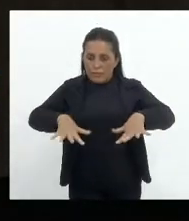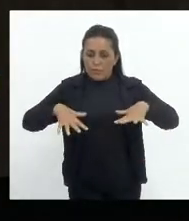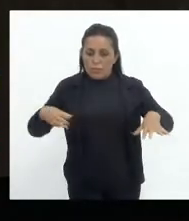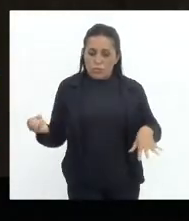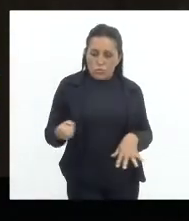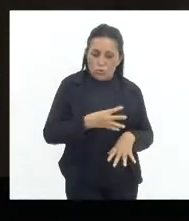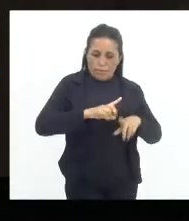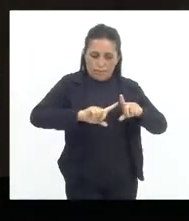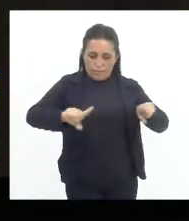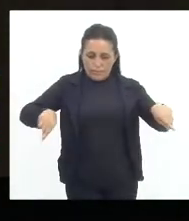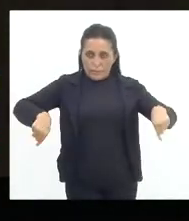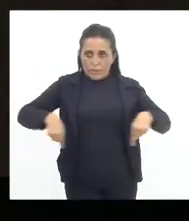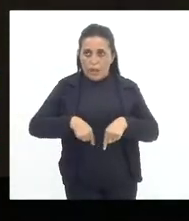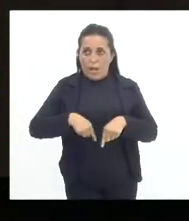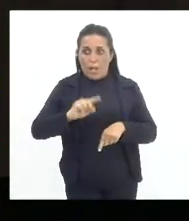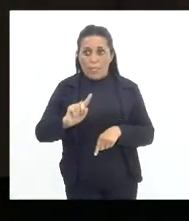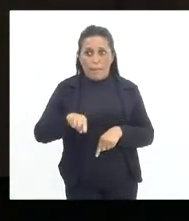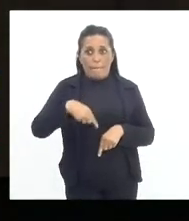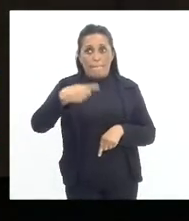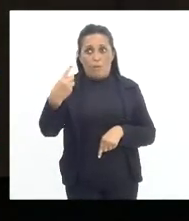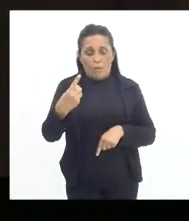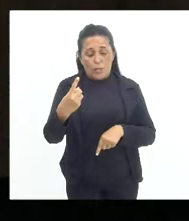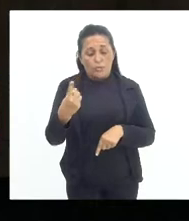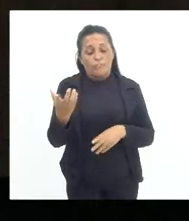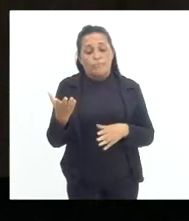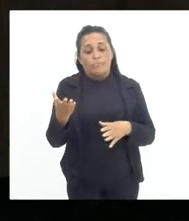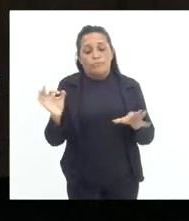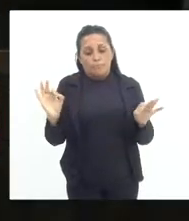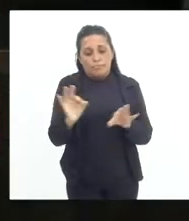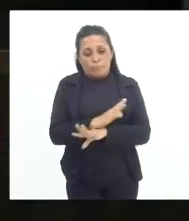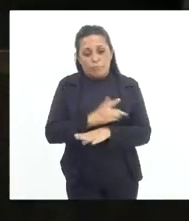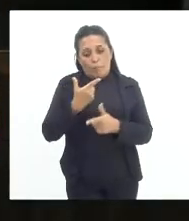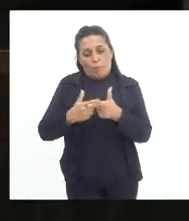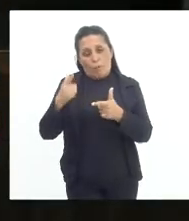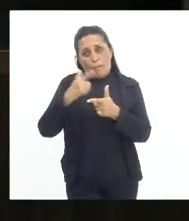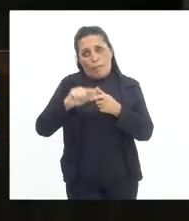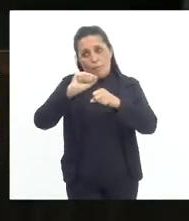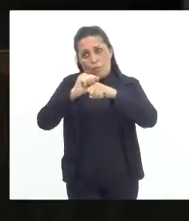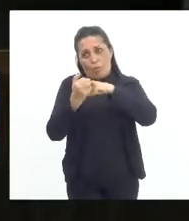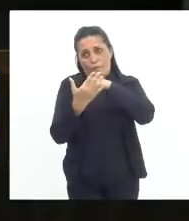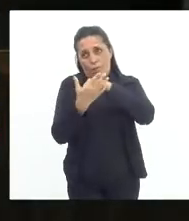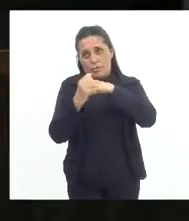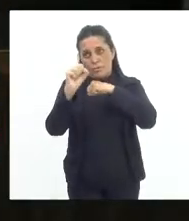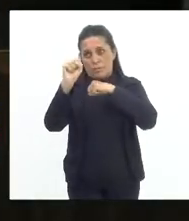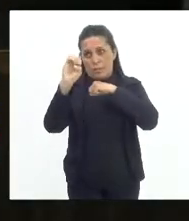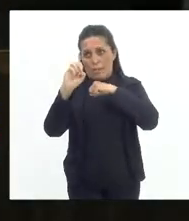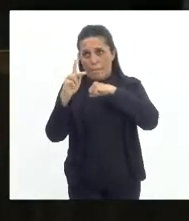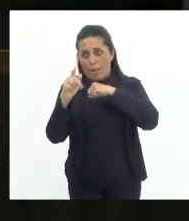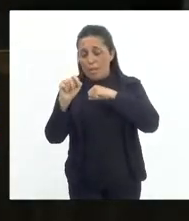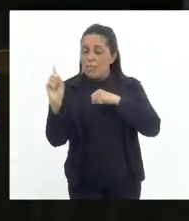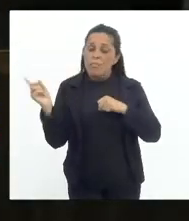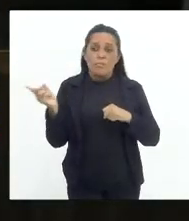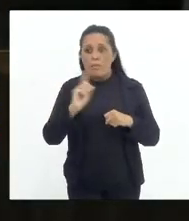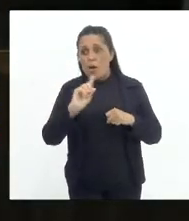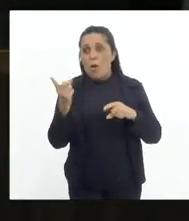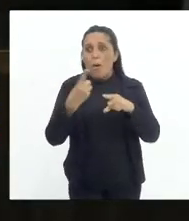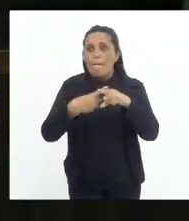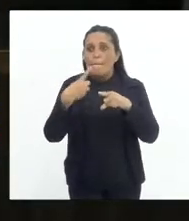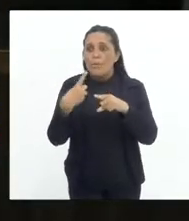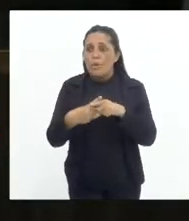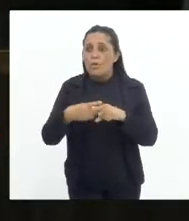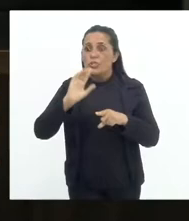após superado o problema do corrigir não porque tem sido feito por exemplo